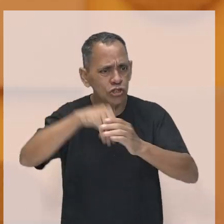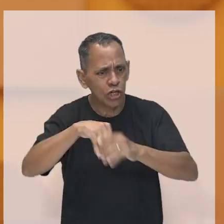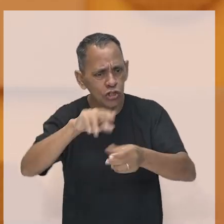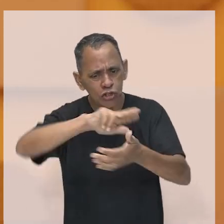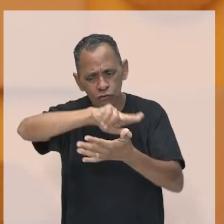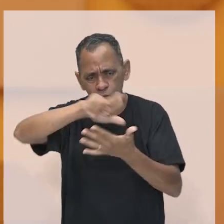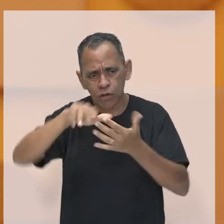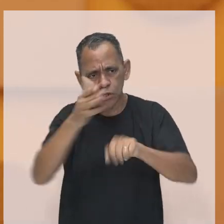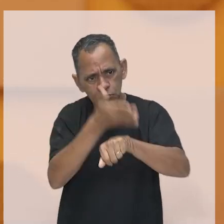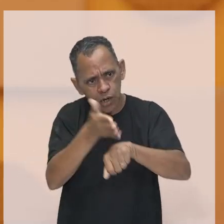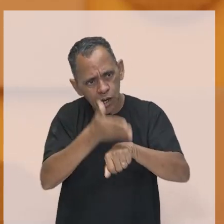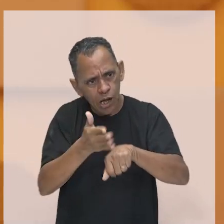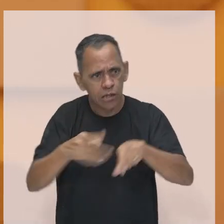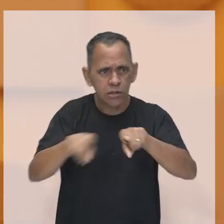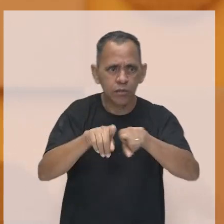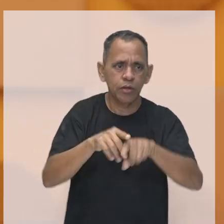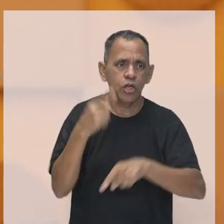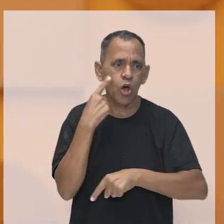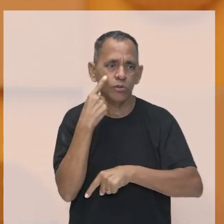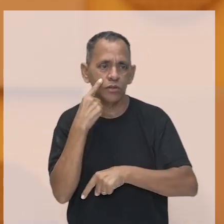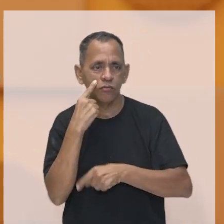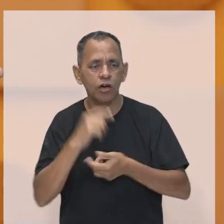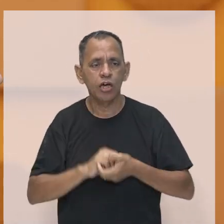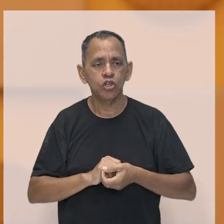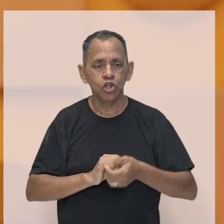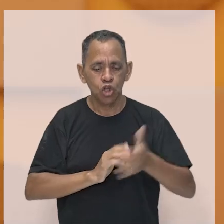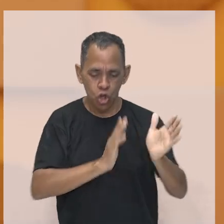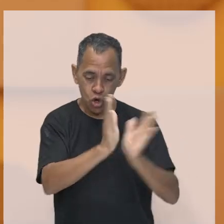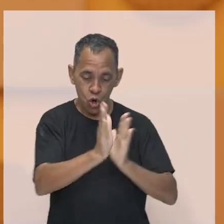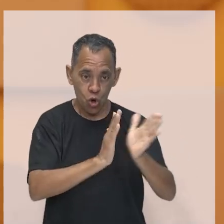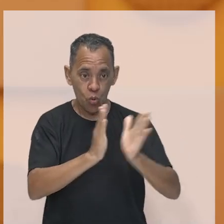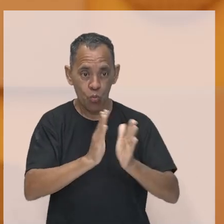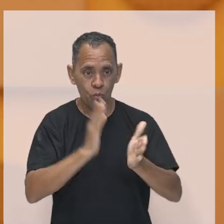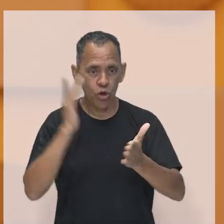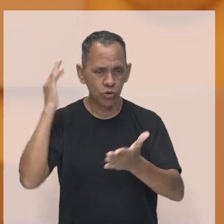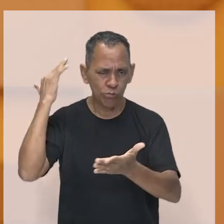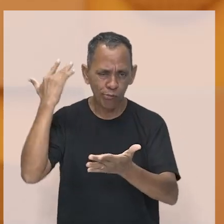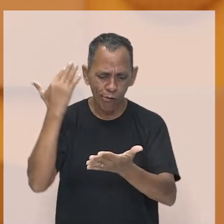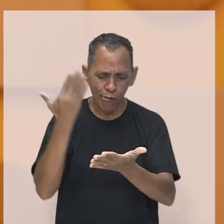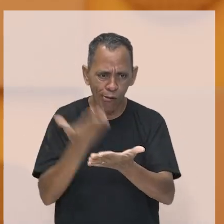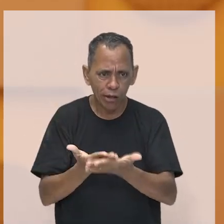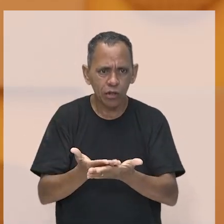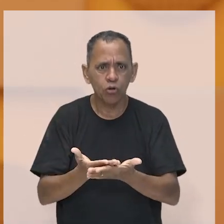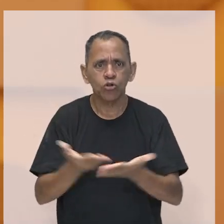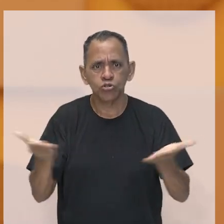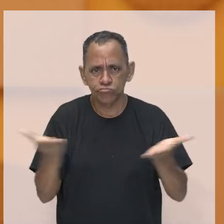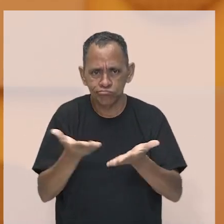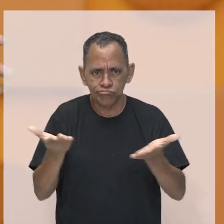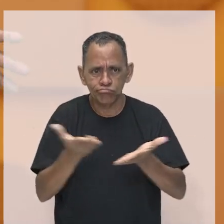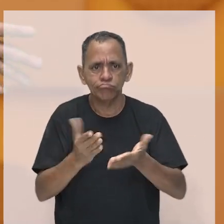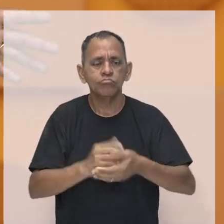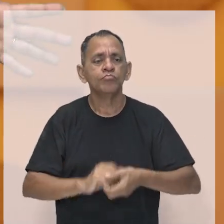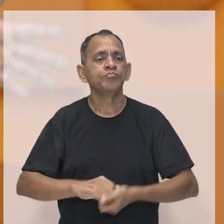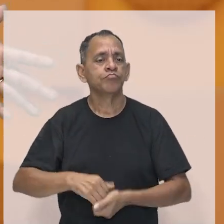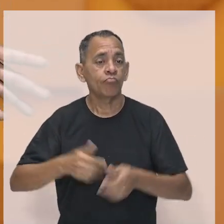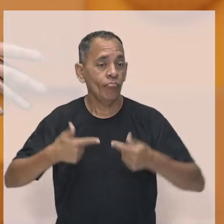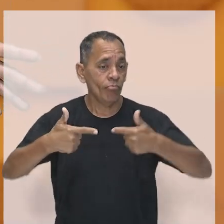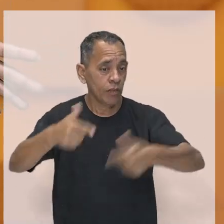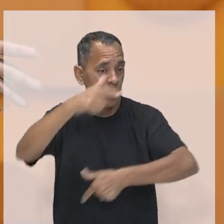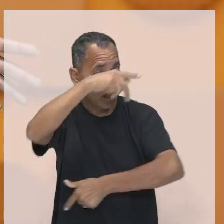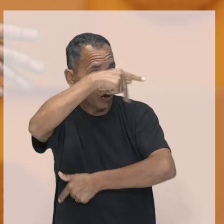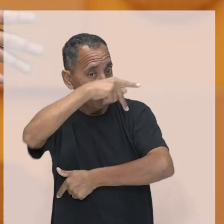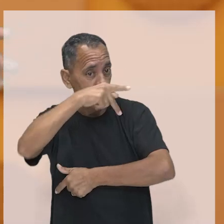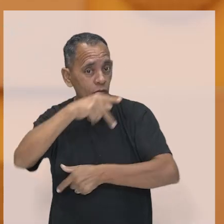contexto, nada acontece de uma hora para outra. Vocês observaram que ao longo da aula nós falamos da Guerra do Paraguai que ocorreu lá no